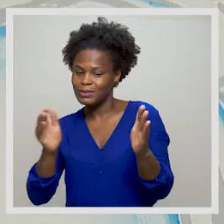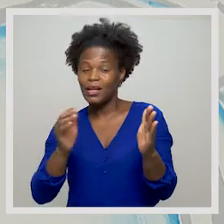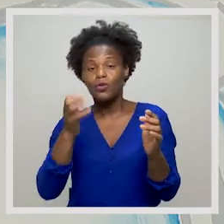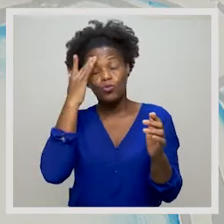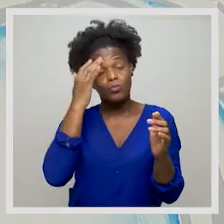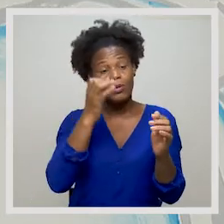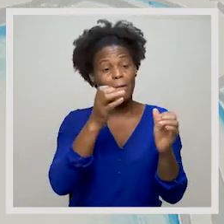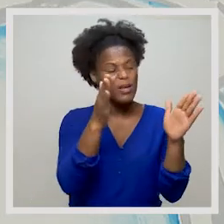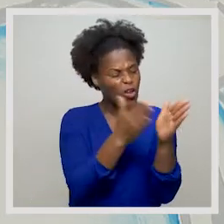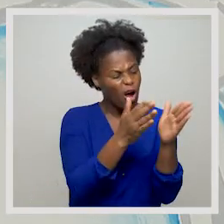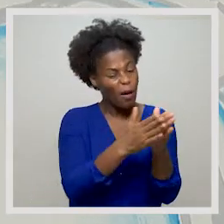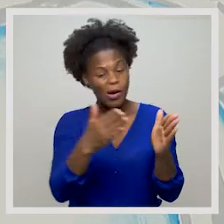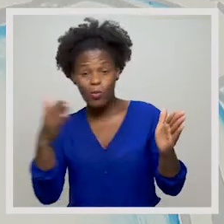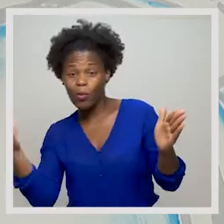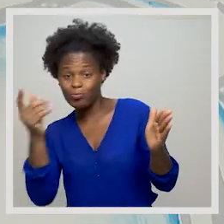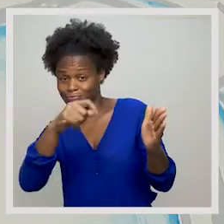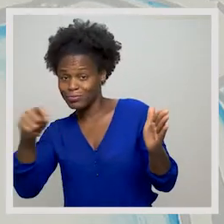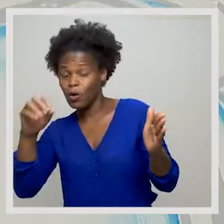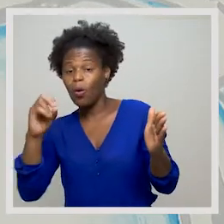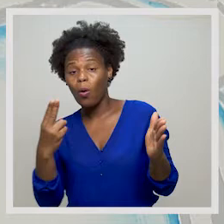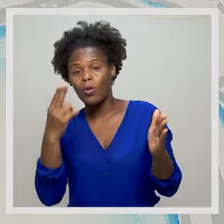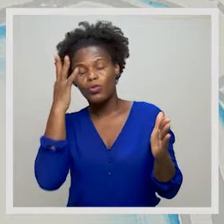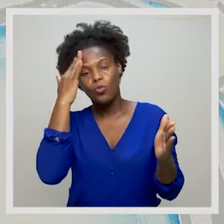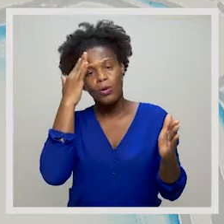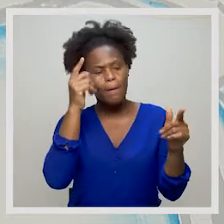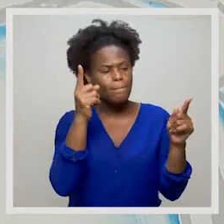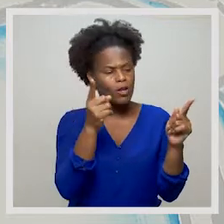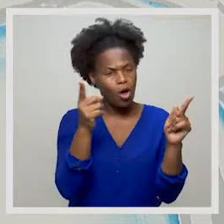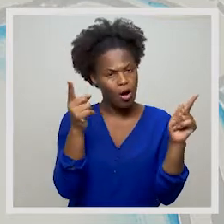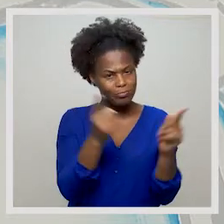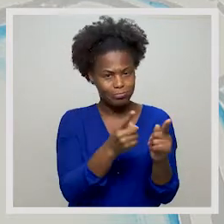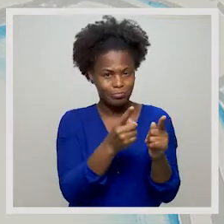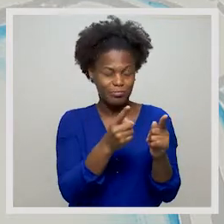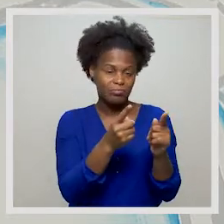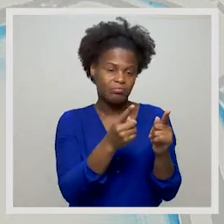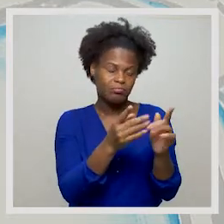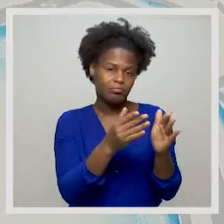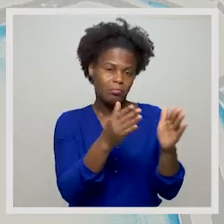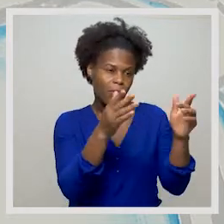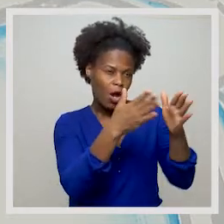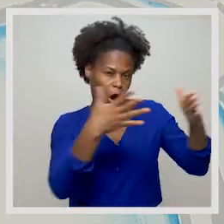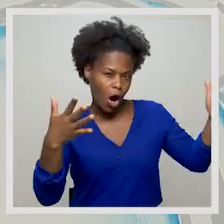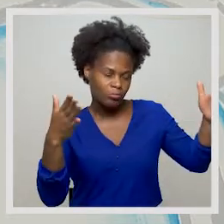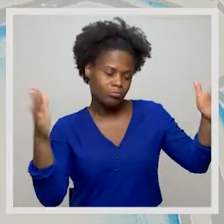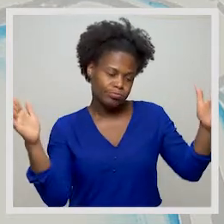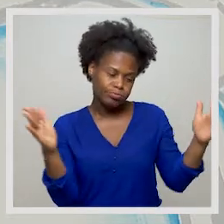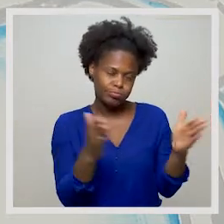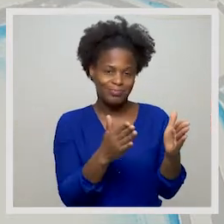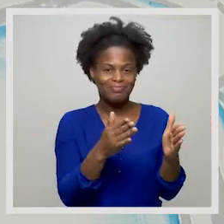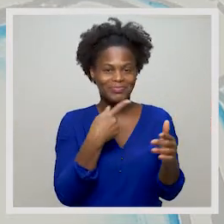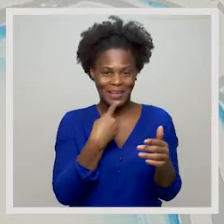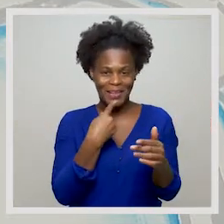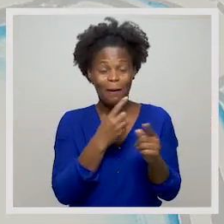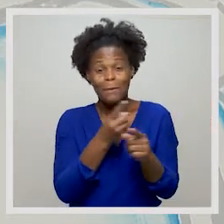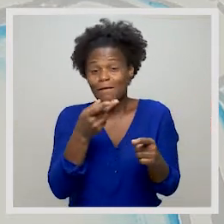Ordem crescente ou ordem decrescente. Aqui os meus dados eu organizei por ordem crescente. Porque assim